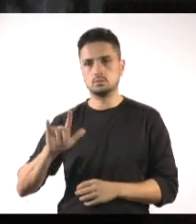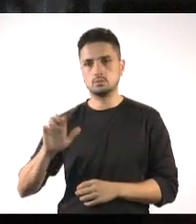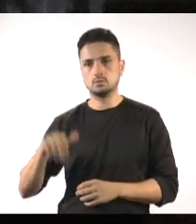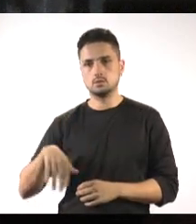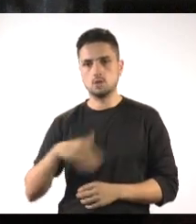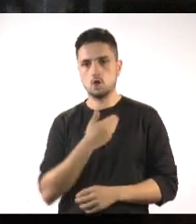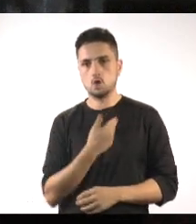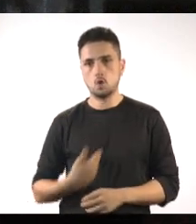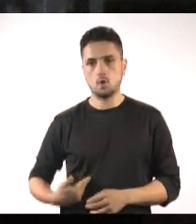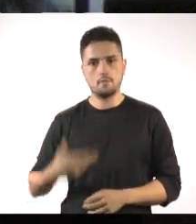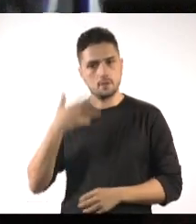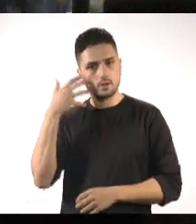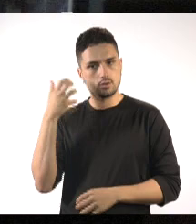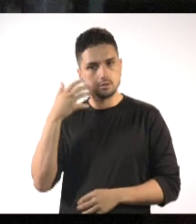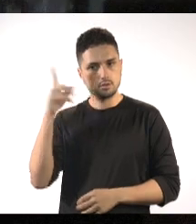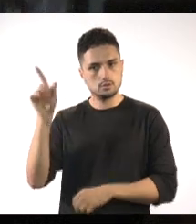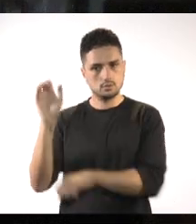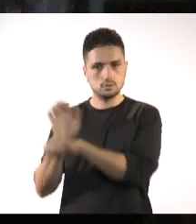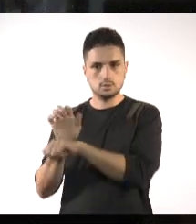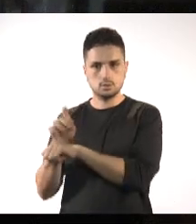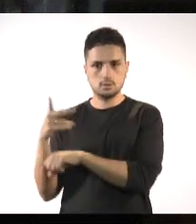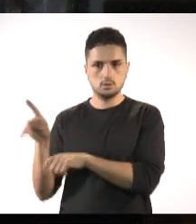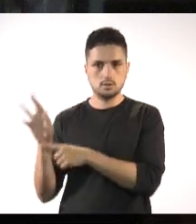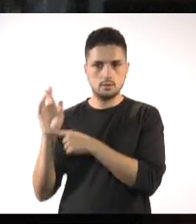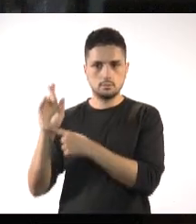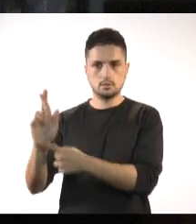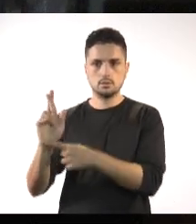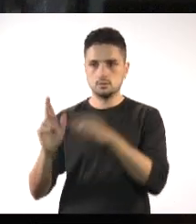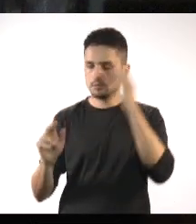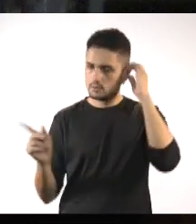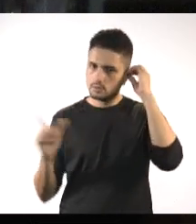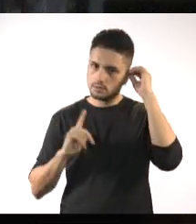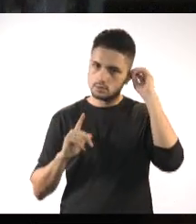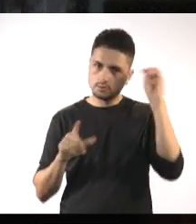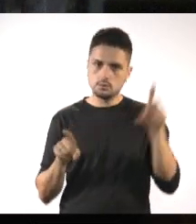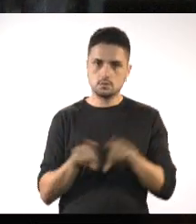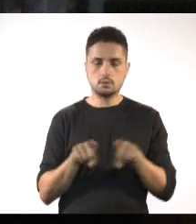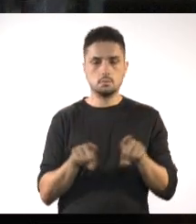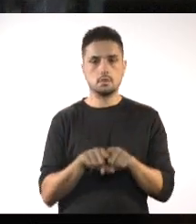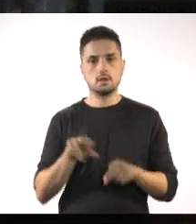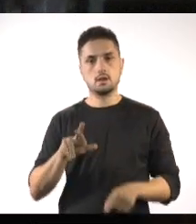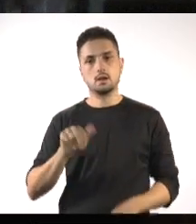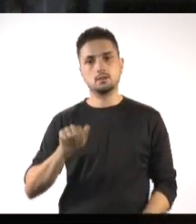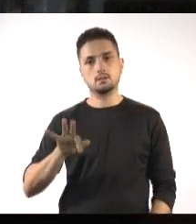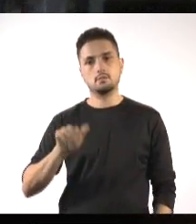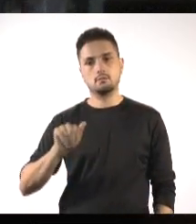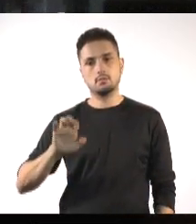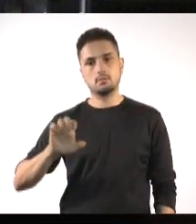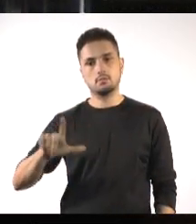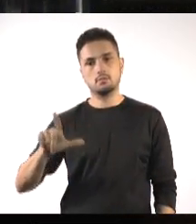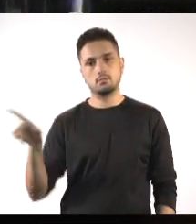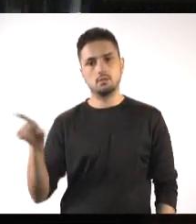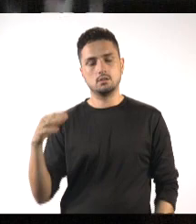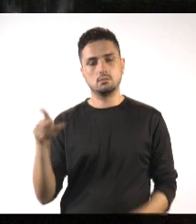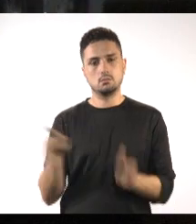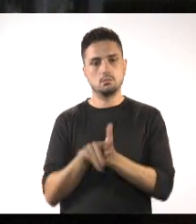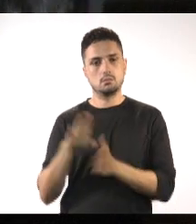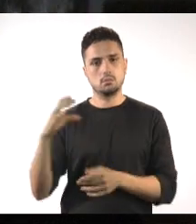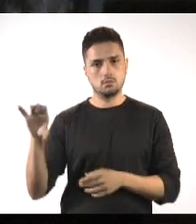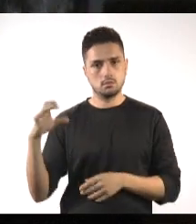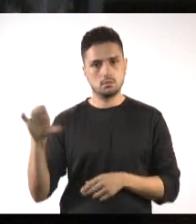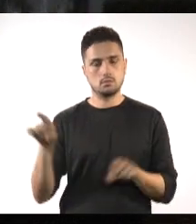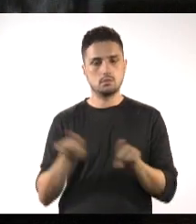Janeiro, agradecemos sua palavra. Também ao Rafael Costa, das Pastorais Sociais de Niterói, Rita